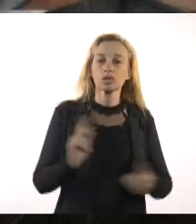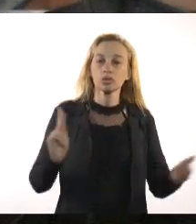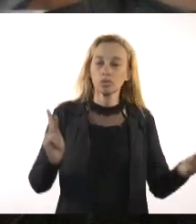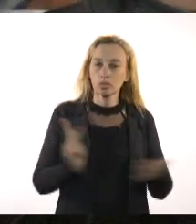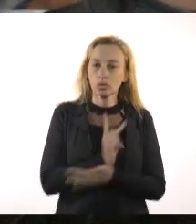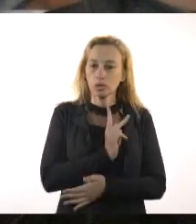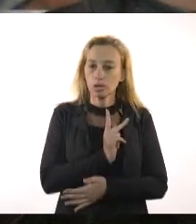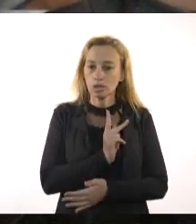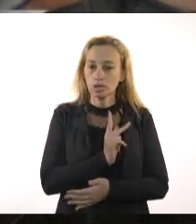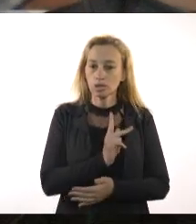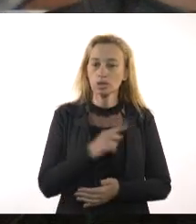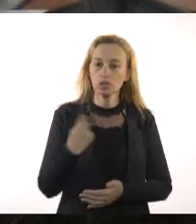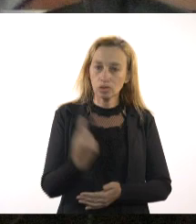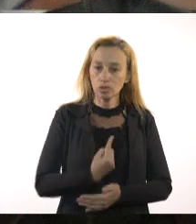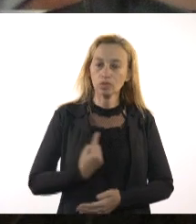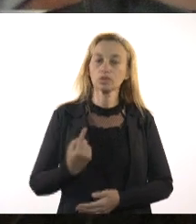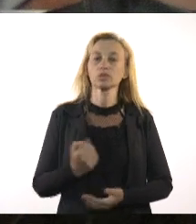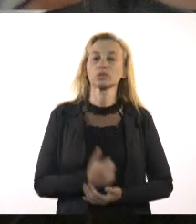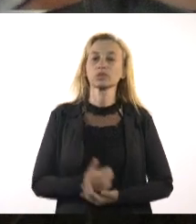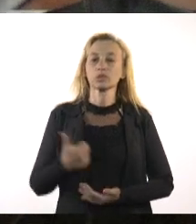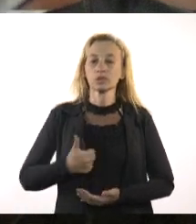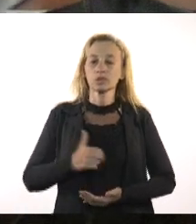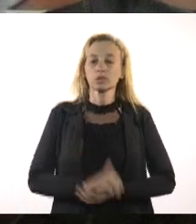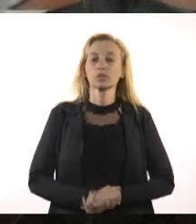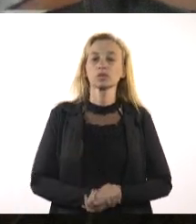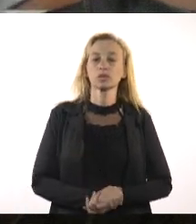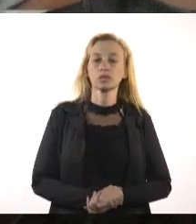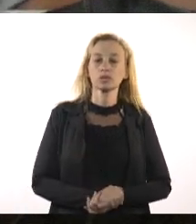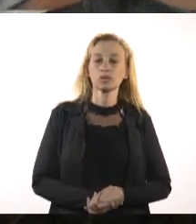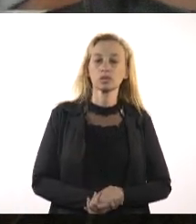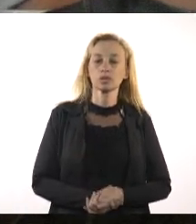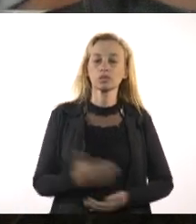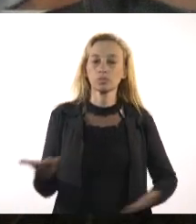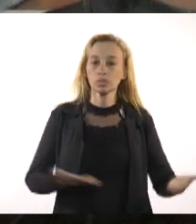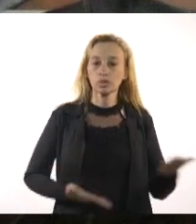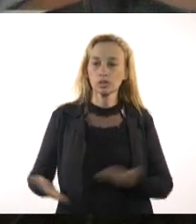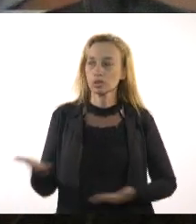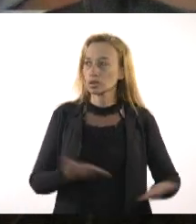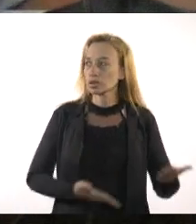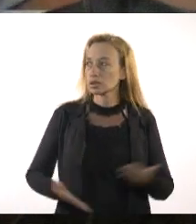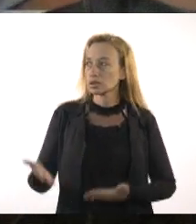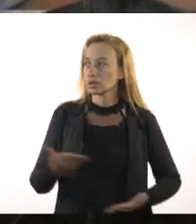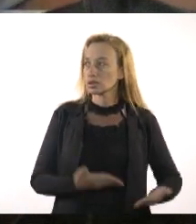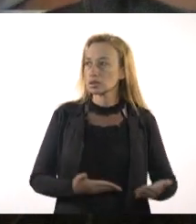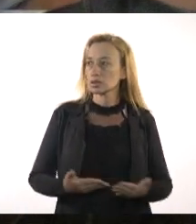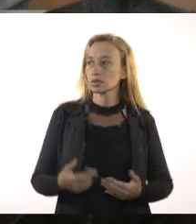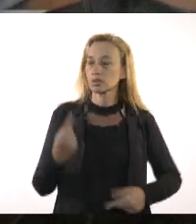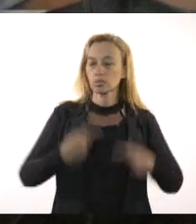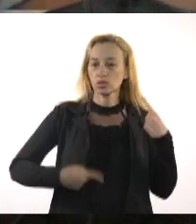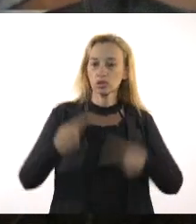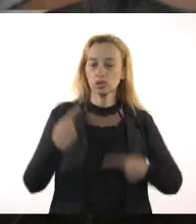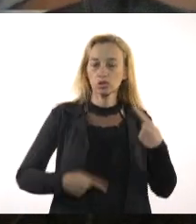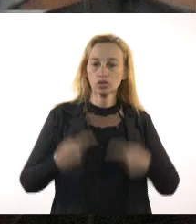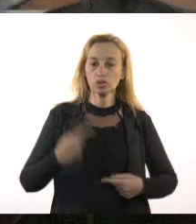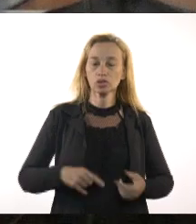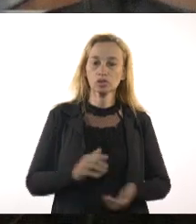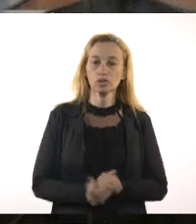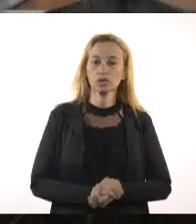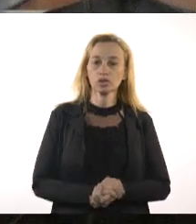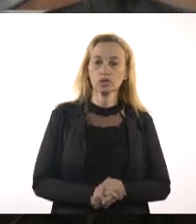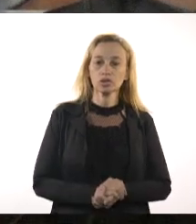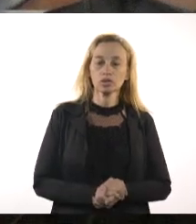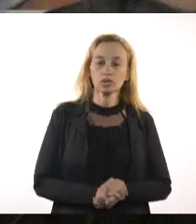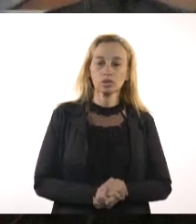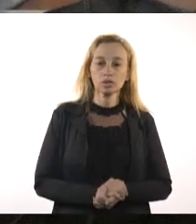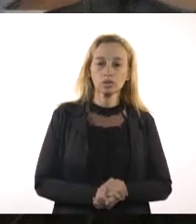a partir de nós mesmos. E qual é a participação ativa da Pastoral da Saúde na política? O agente da Pastoral da